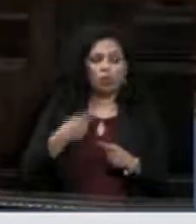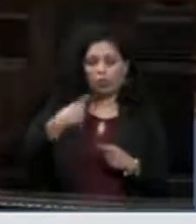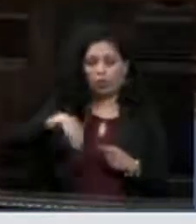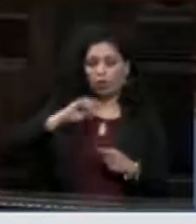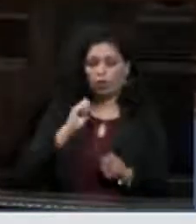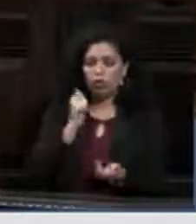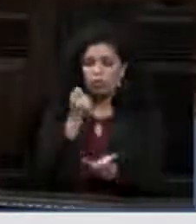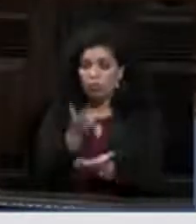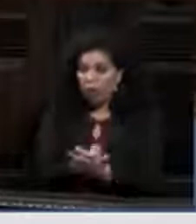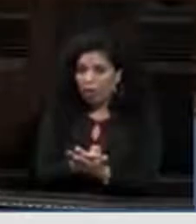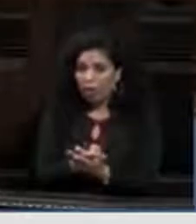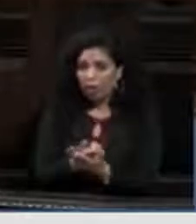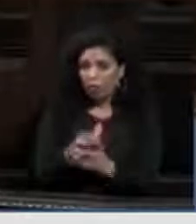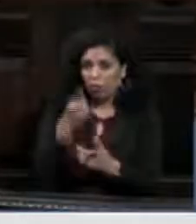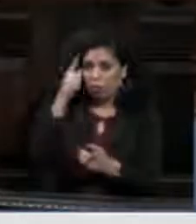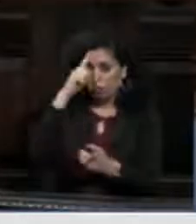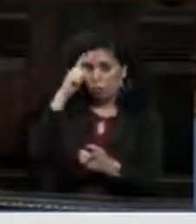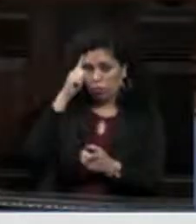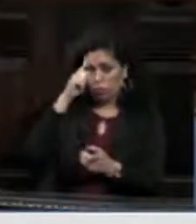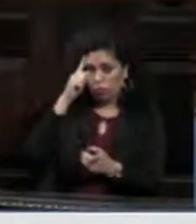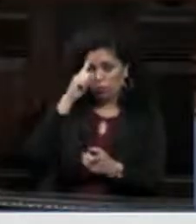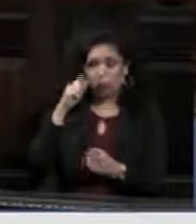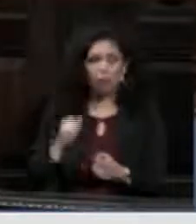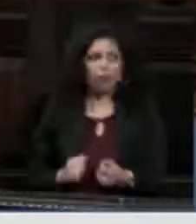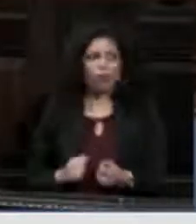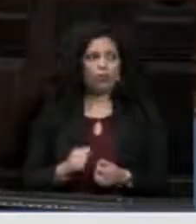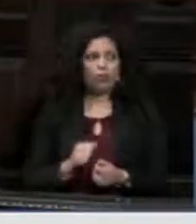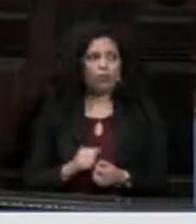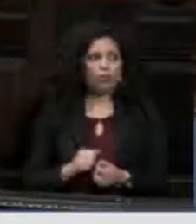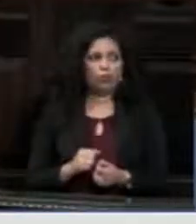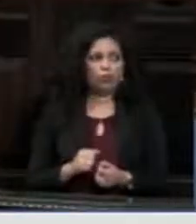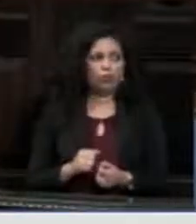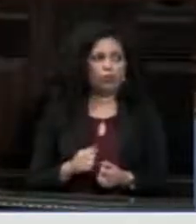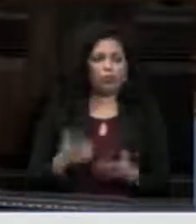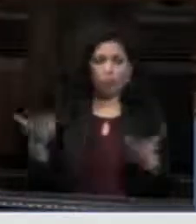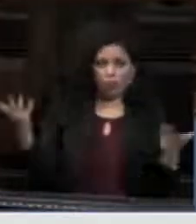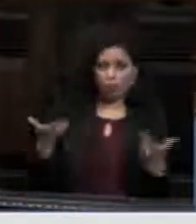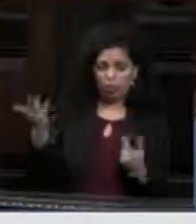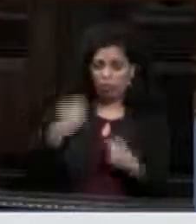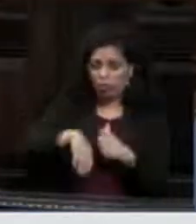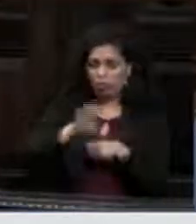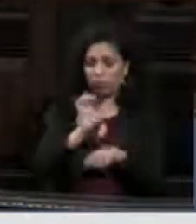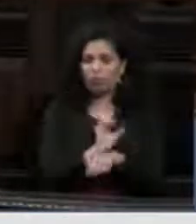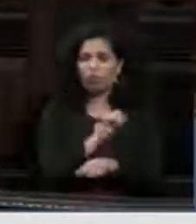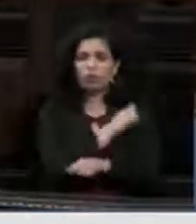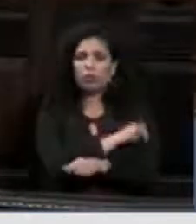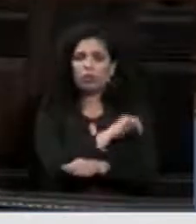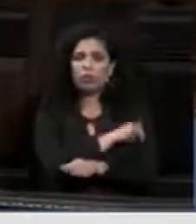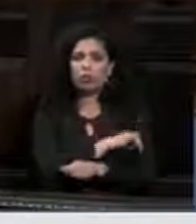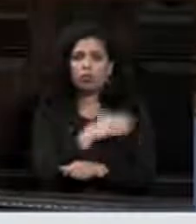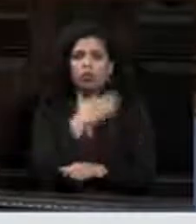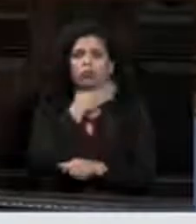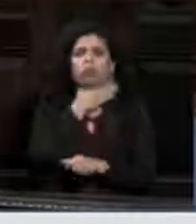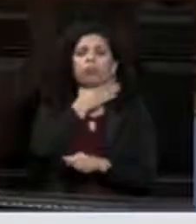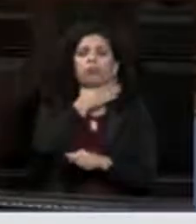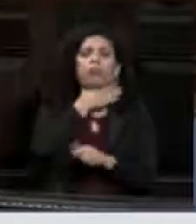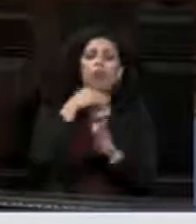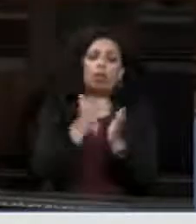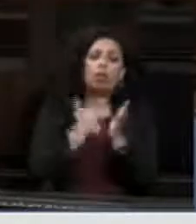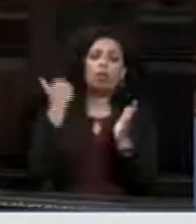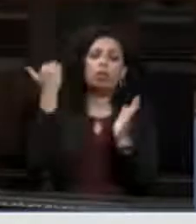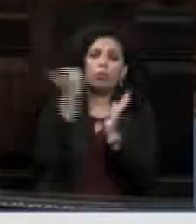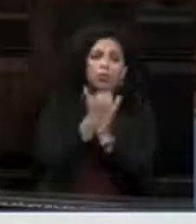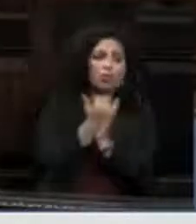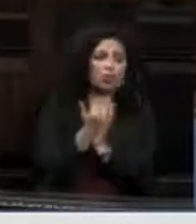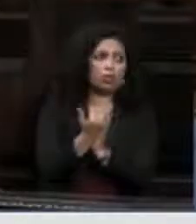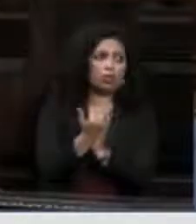dívida. Mas assim que acabar o plano de recuperação fiscal, o Estado do Rio de Janeiro vai se ver estrangulado. E para a gente